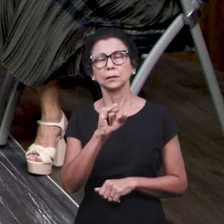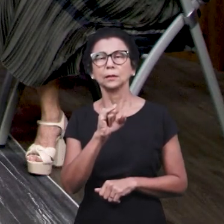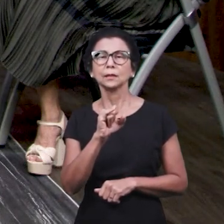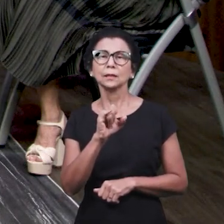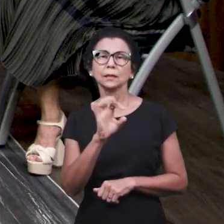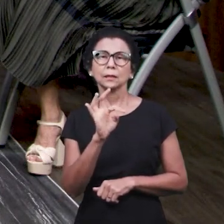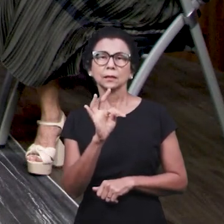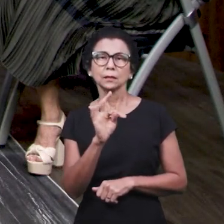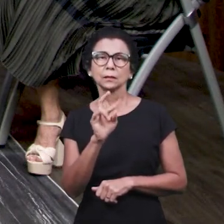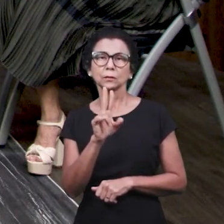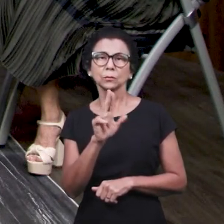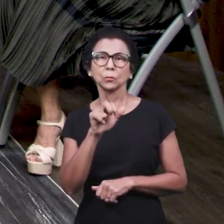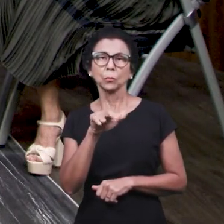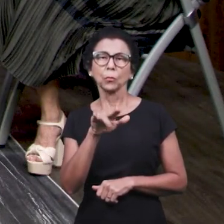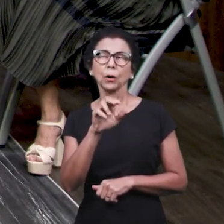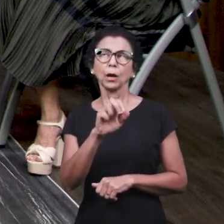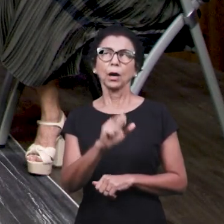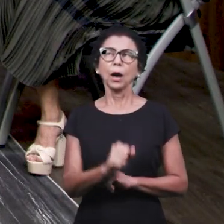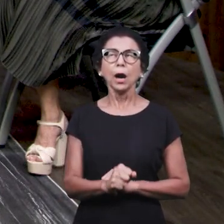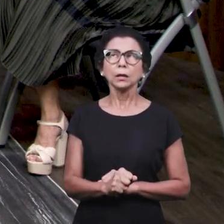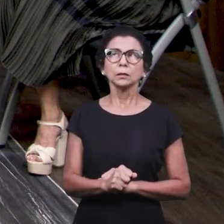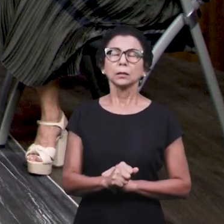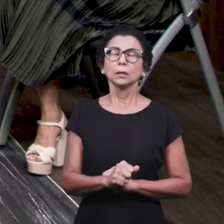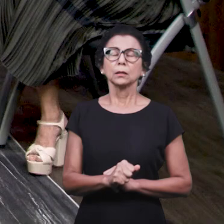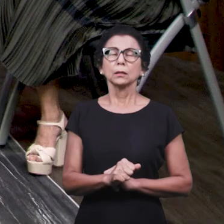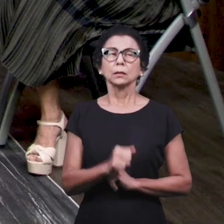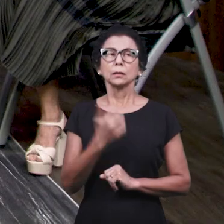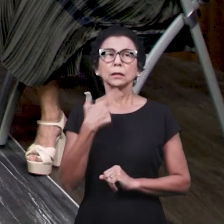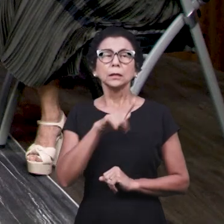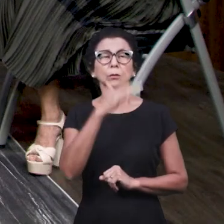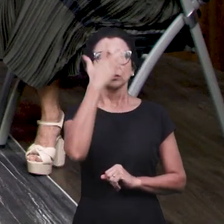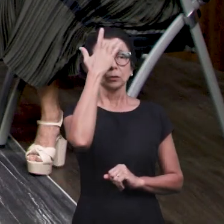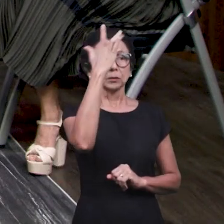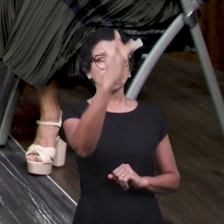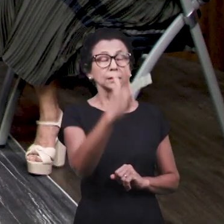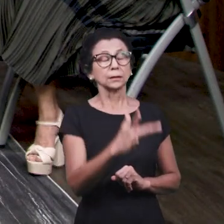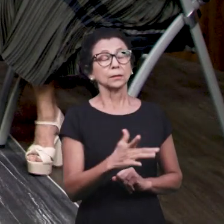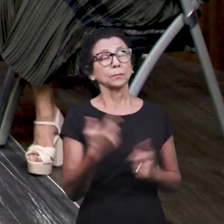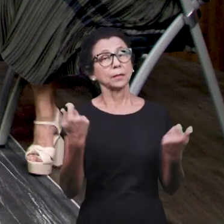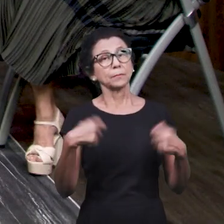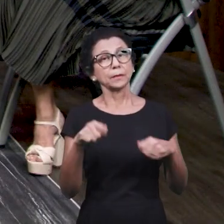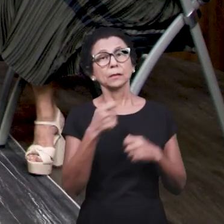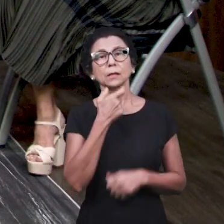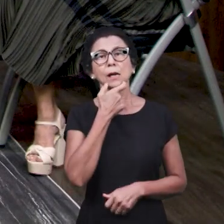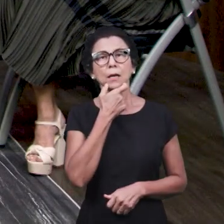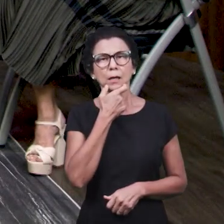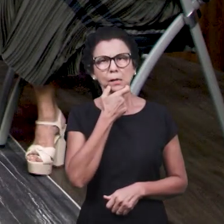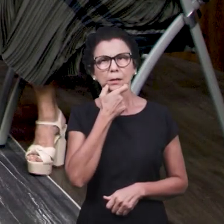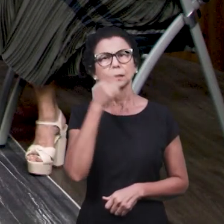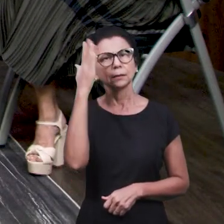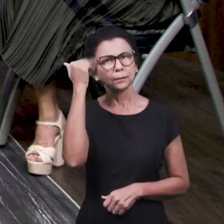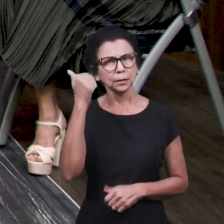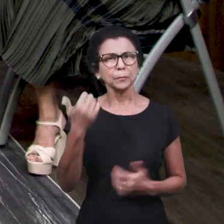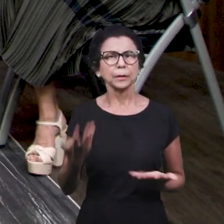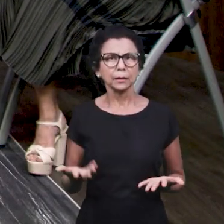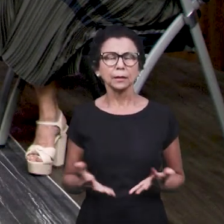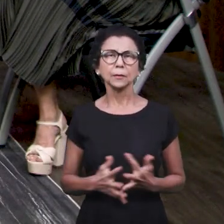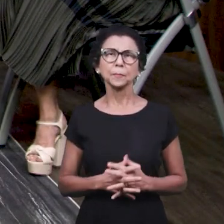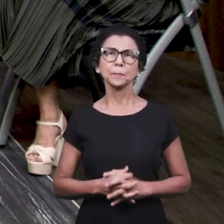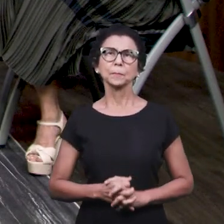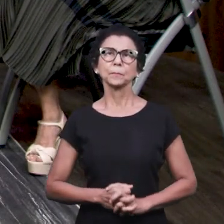porque no mínimo ele tem que se comunicar de lá falando inglês. Não necessariamente Estados Unidos. Vai para a Alemanha, tem que saber falar